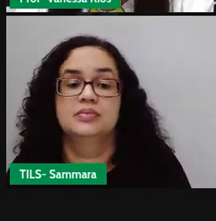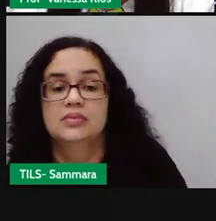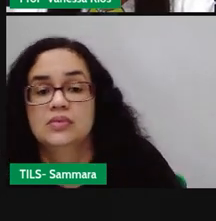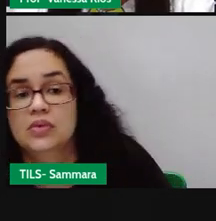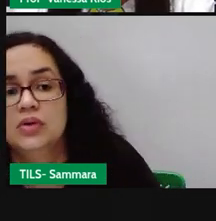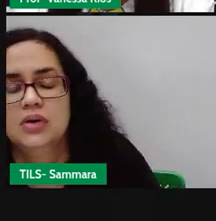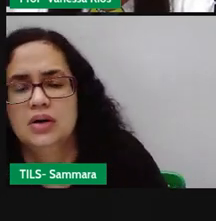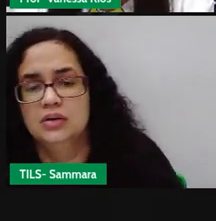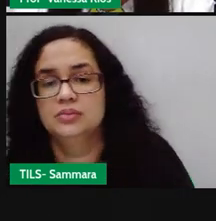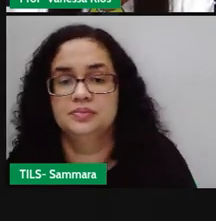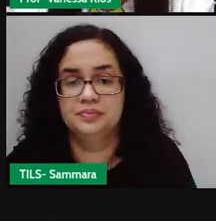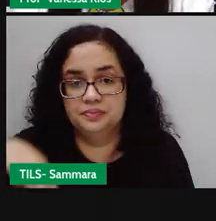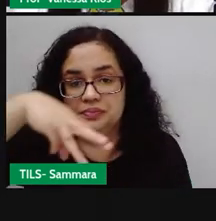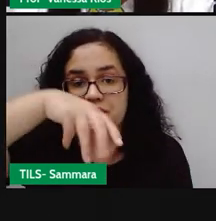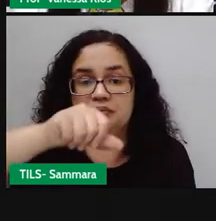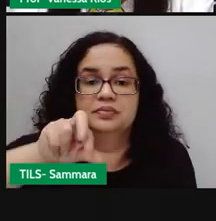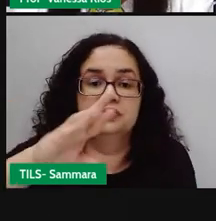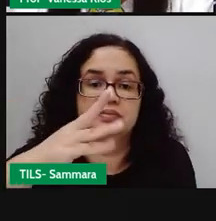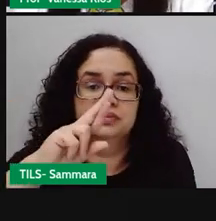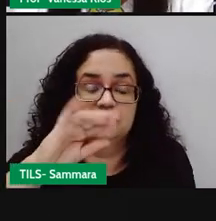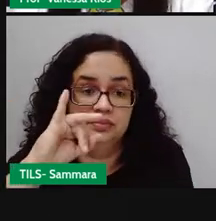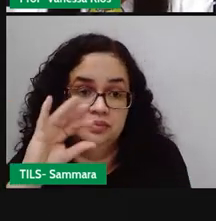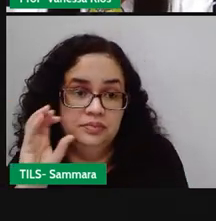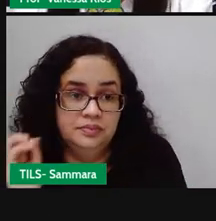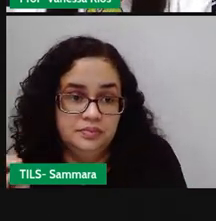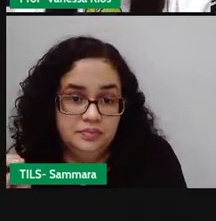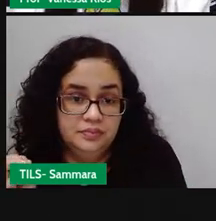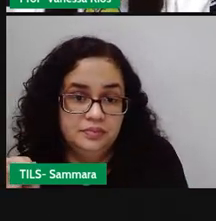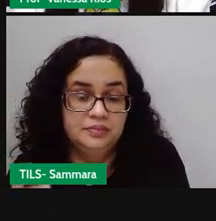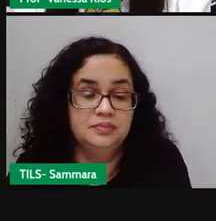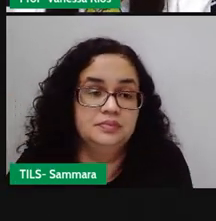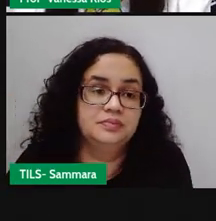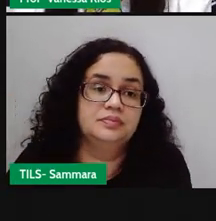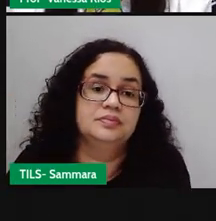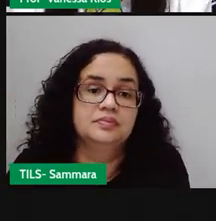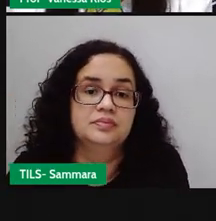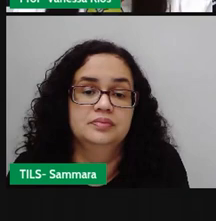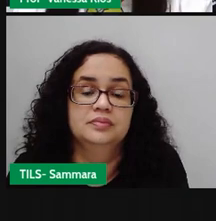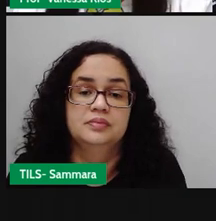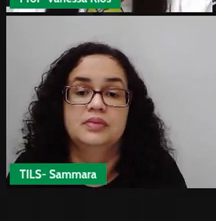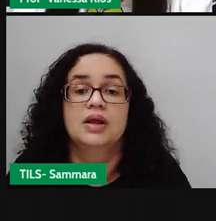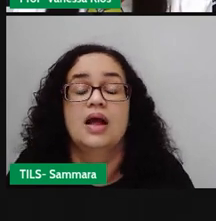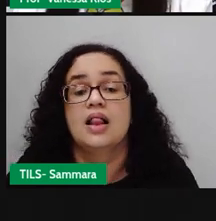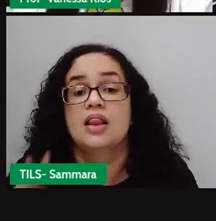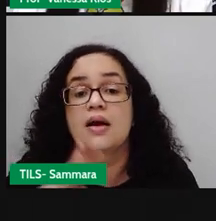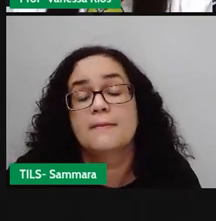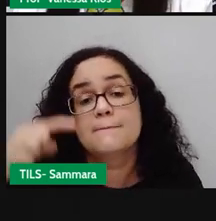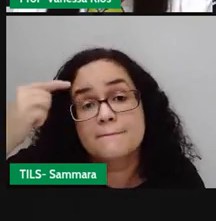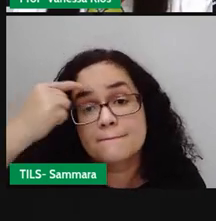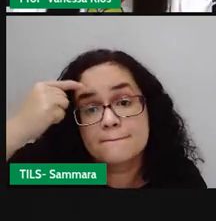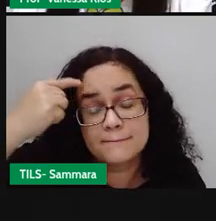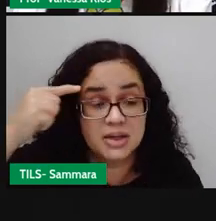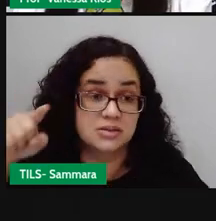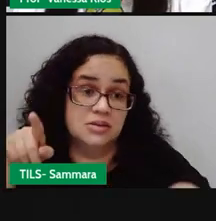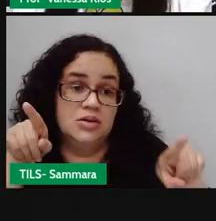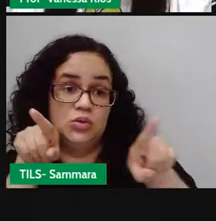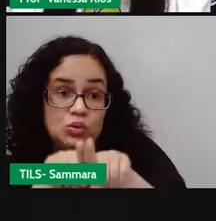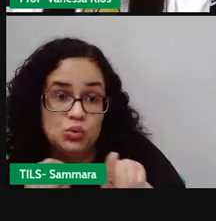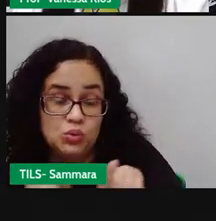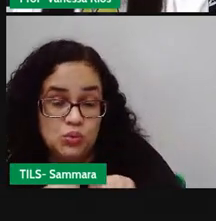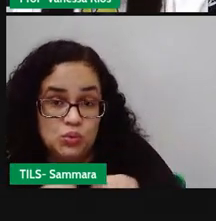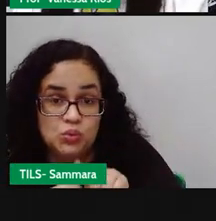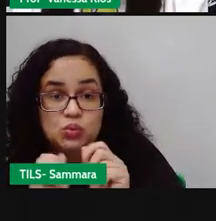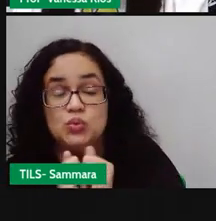carbono. O mercúrio é feito de vários átomos de mercúrio. É interessante a gente pensar também que